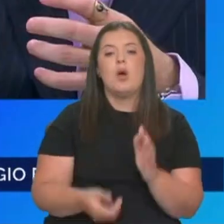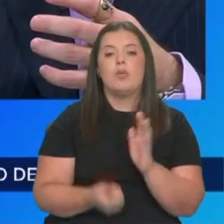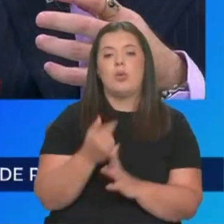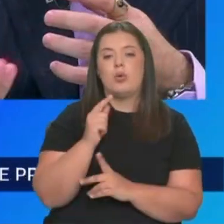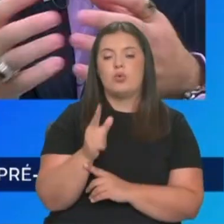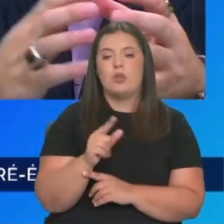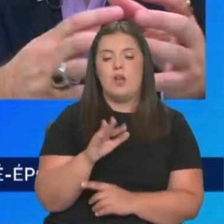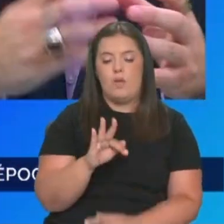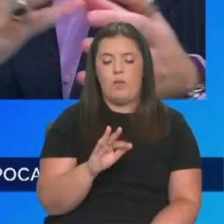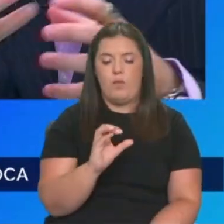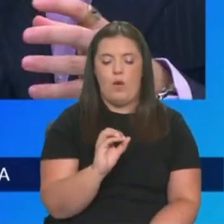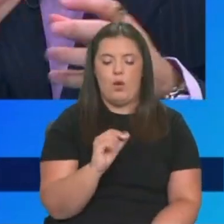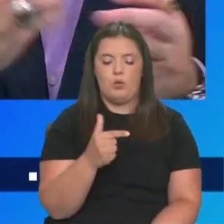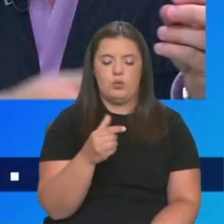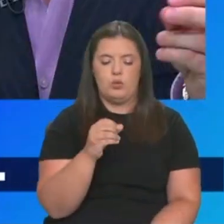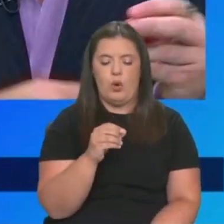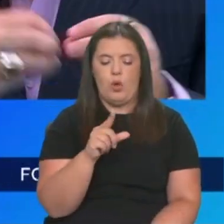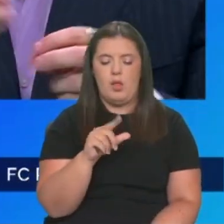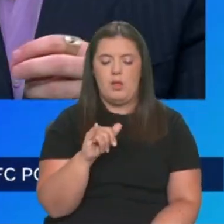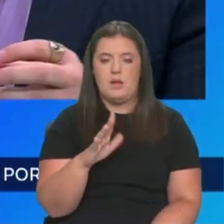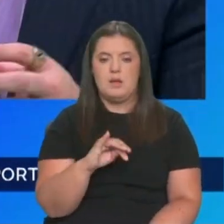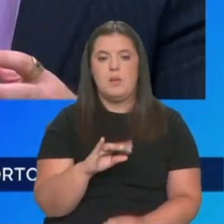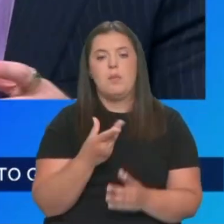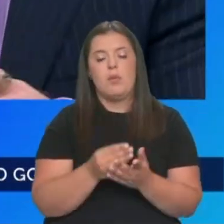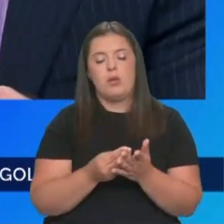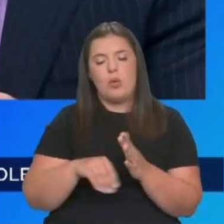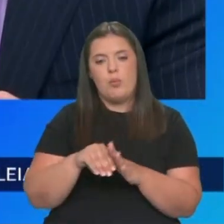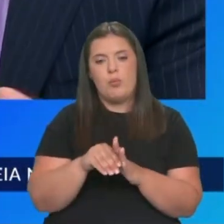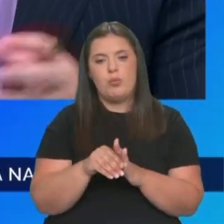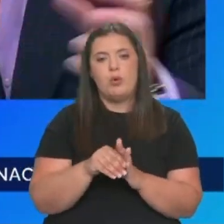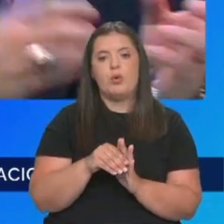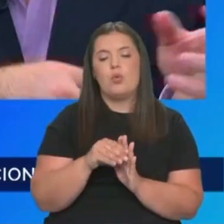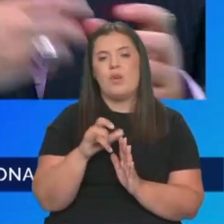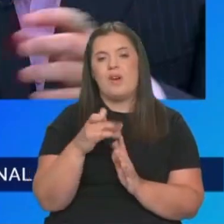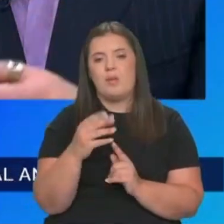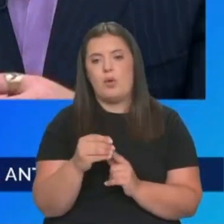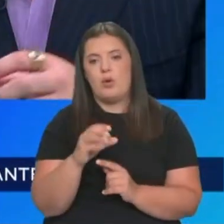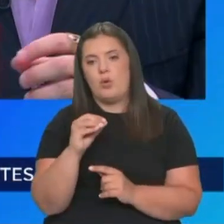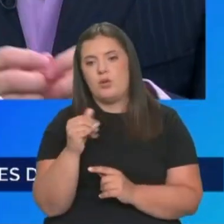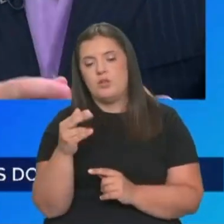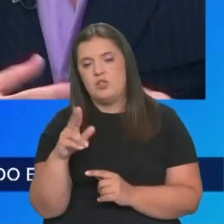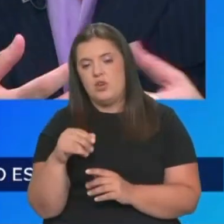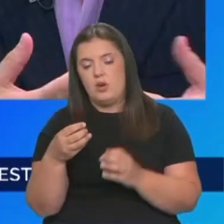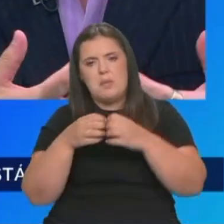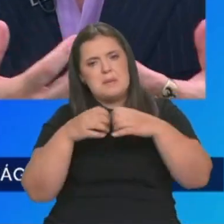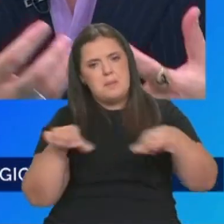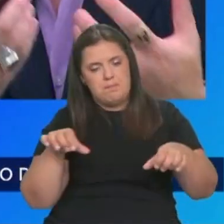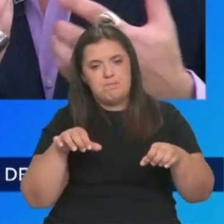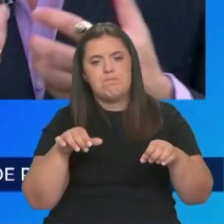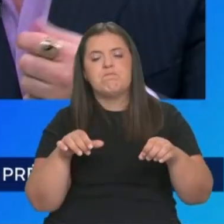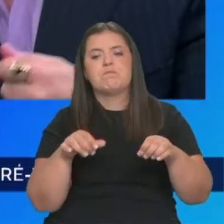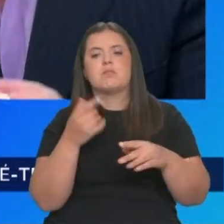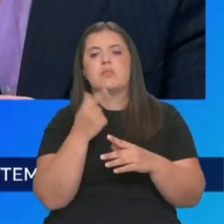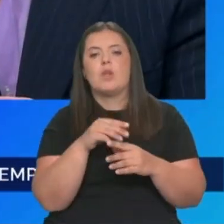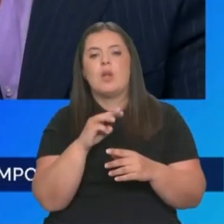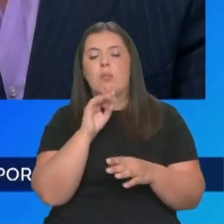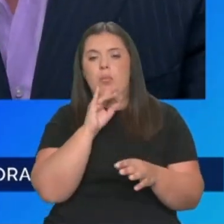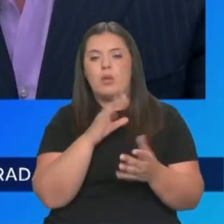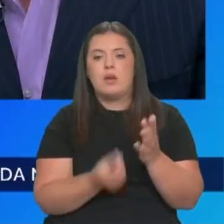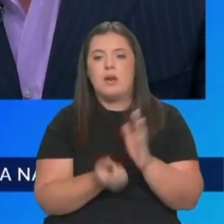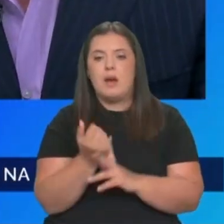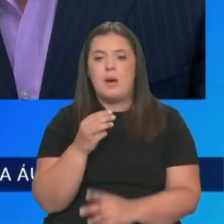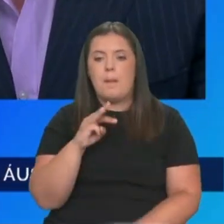chama fotólise, pode compor o carbono e o oxigênio, carbono para um lado, oxigênio para o outro, pode criar também monóxido de